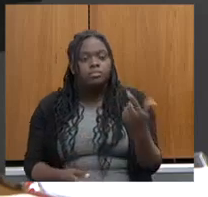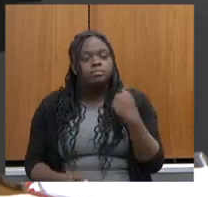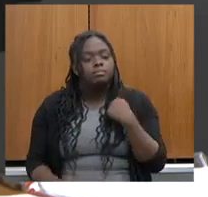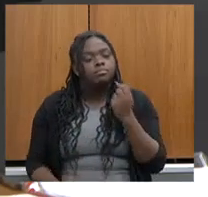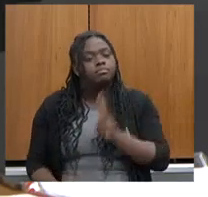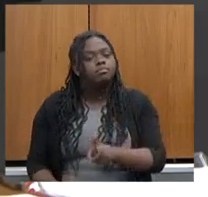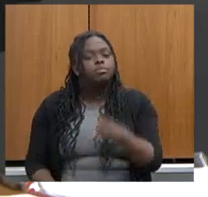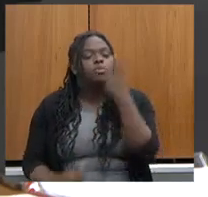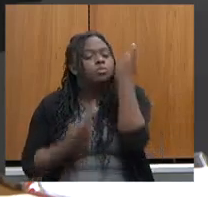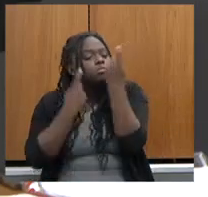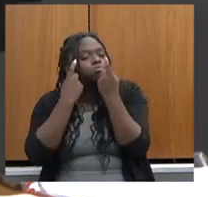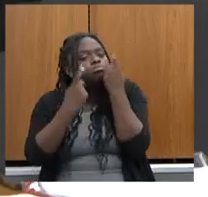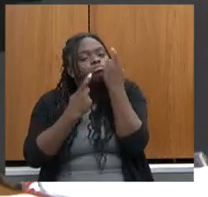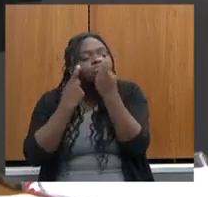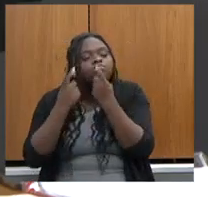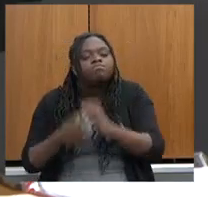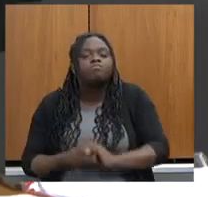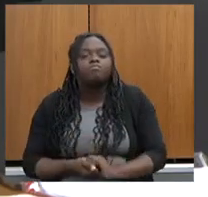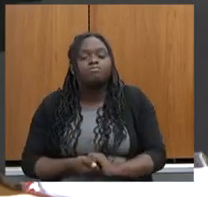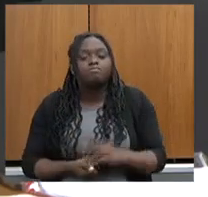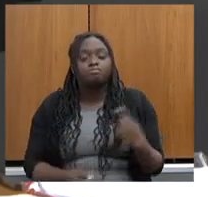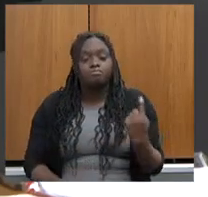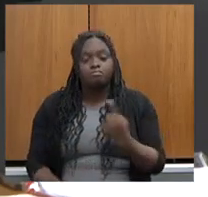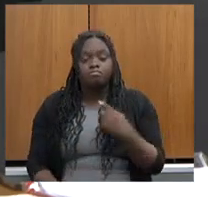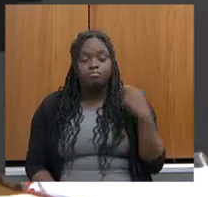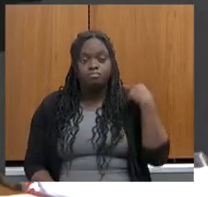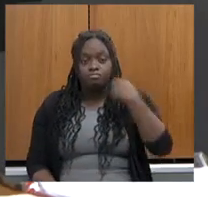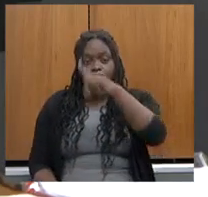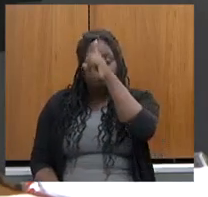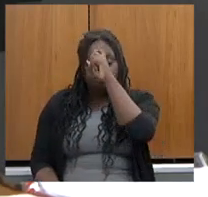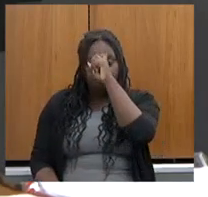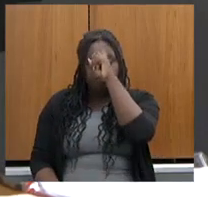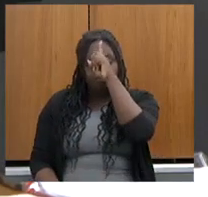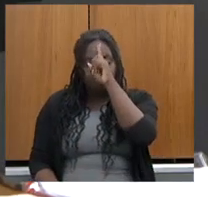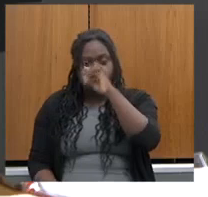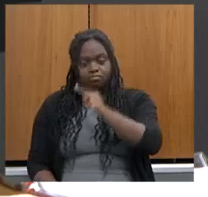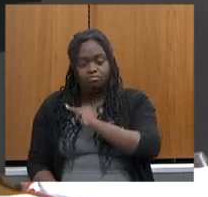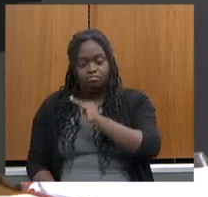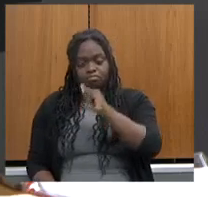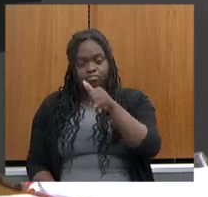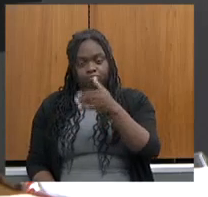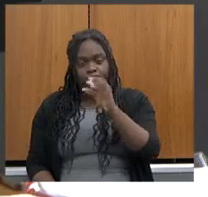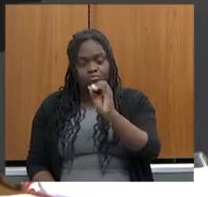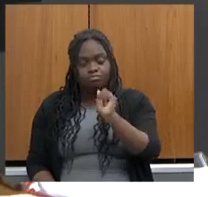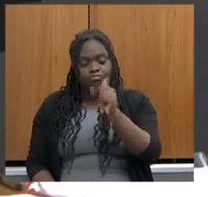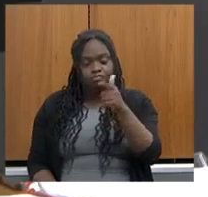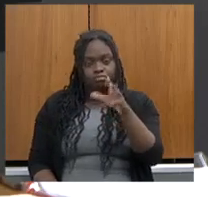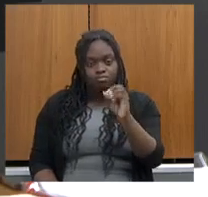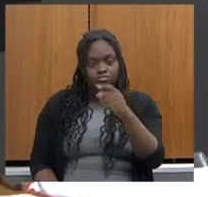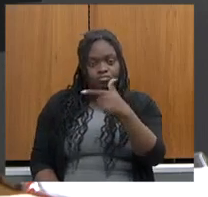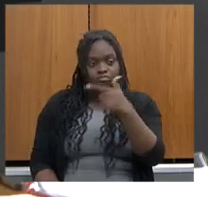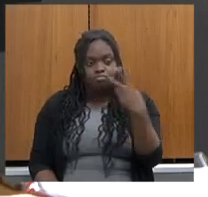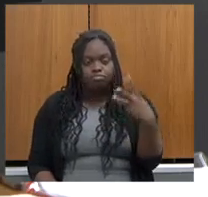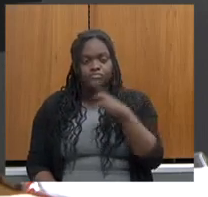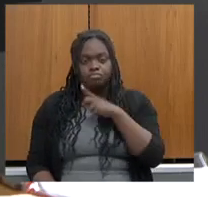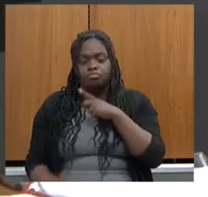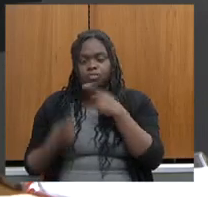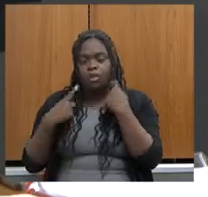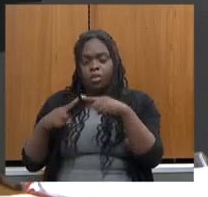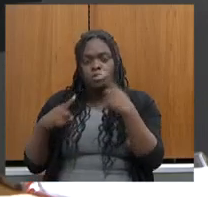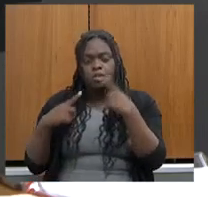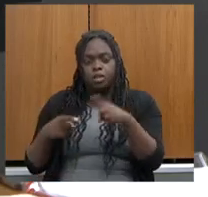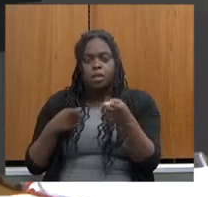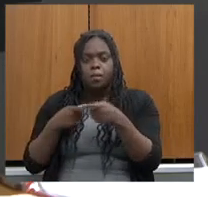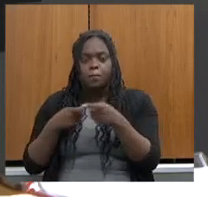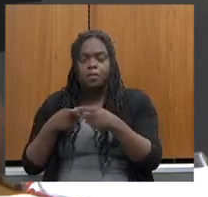sempre preocupado certa vez nós vamos no Hospital João 23 porque havia reclamação que a porta das médicas